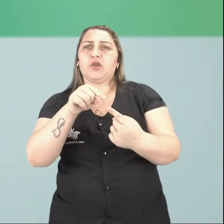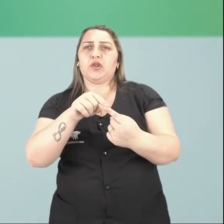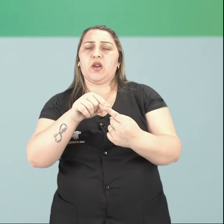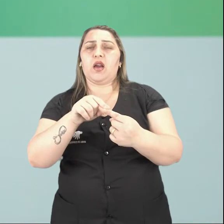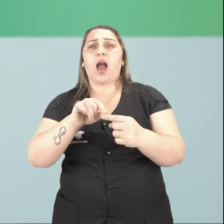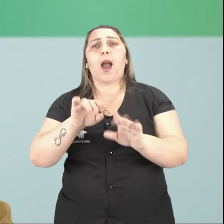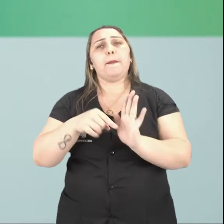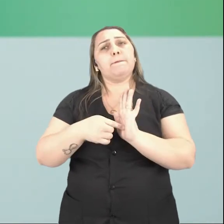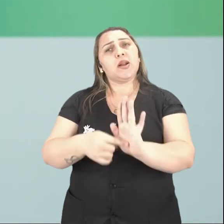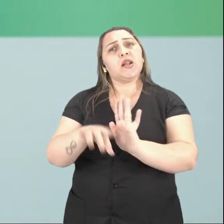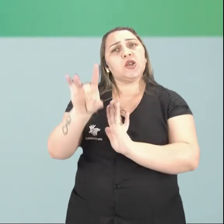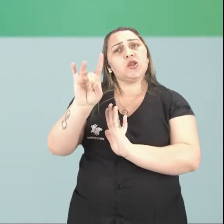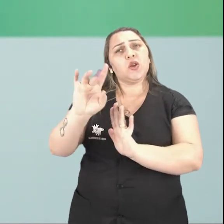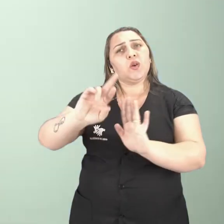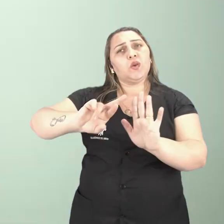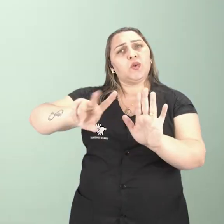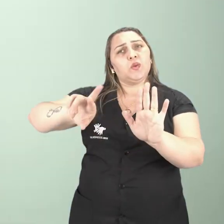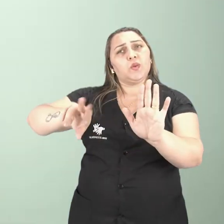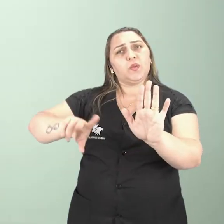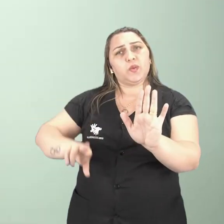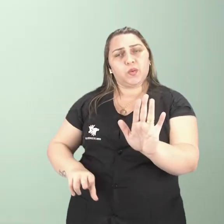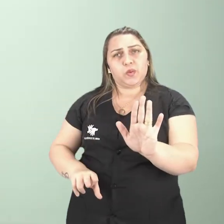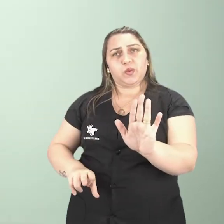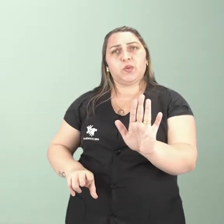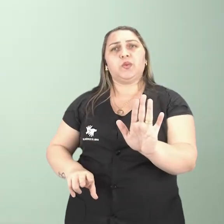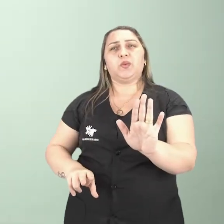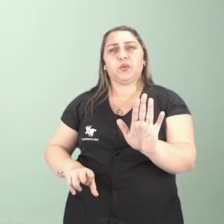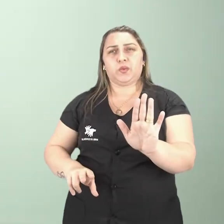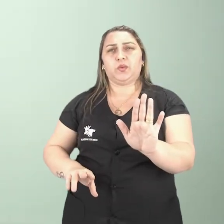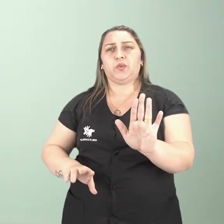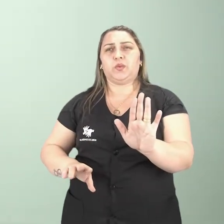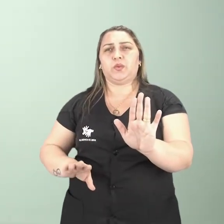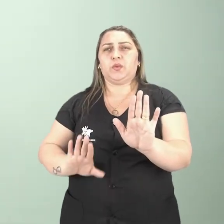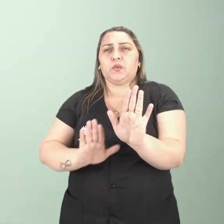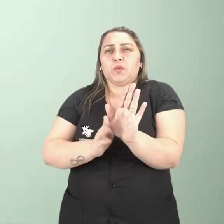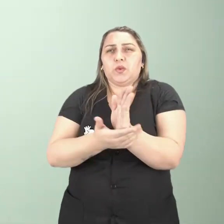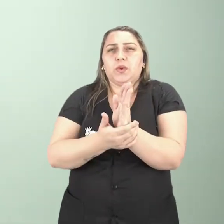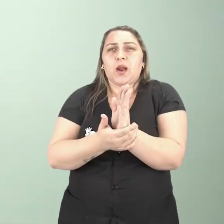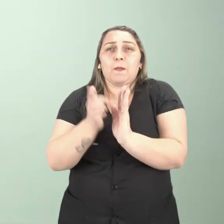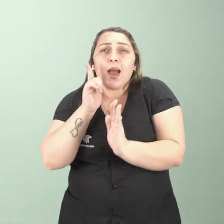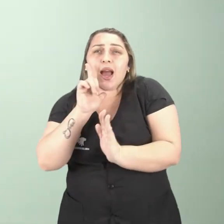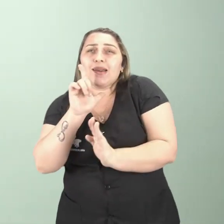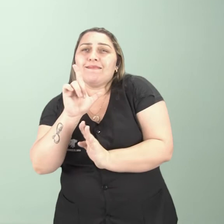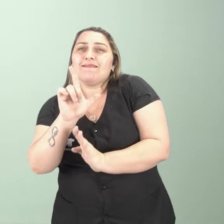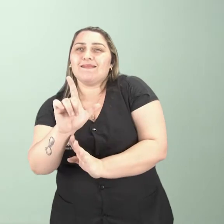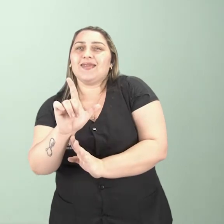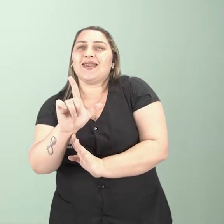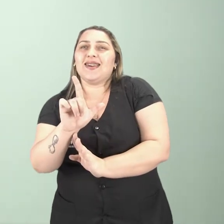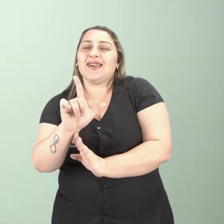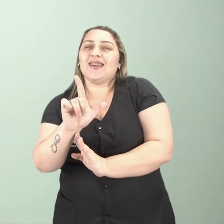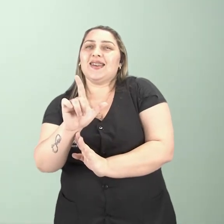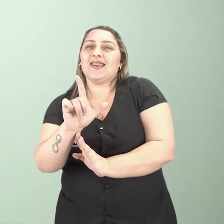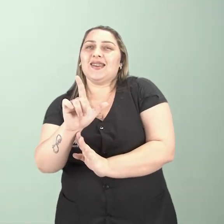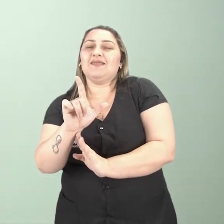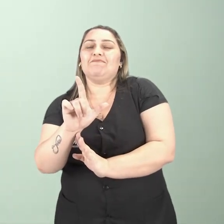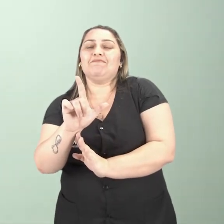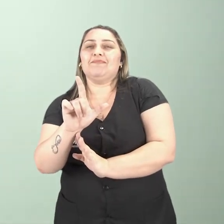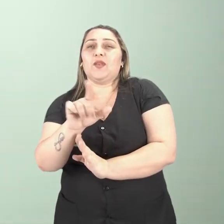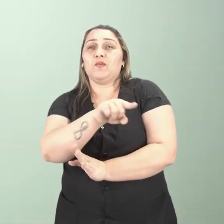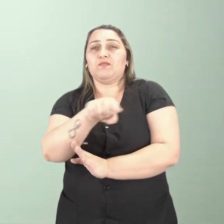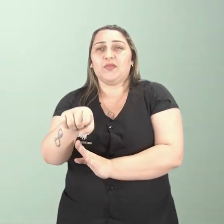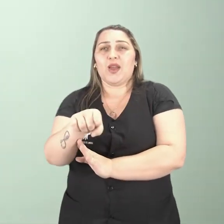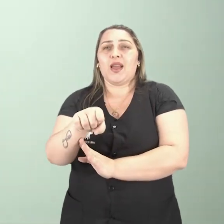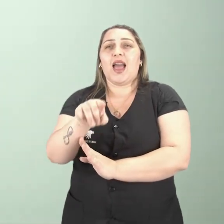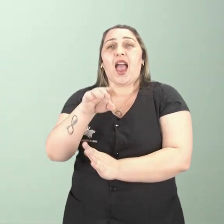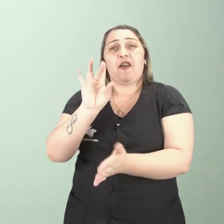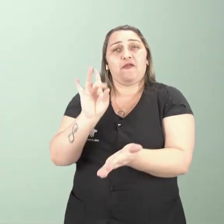Ele apresenta as coisas de forma um tanto quanto camufladas para ganhar adesão. E muitas vezes, quando você adere, você